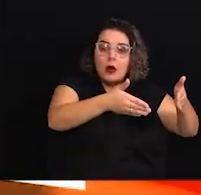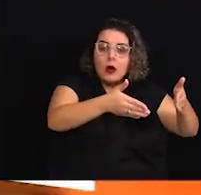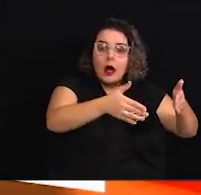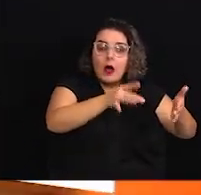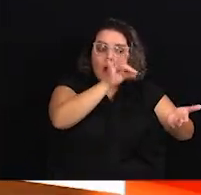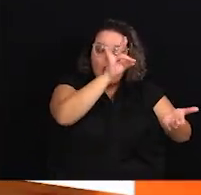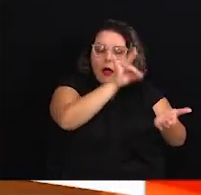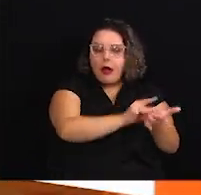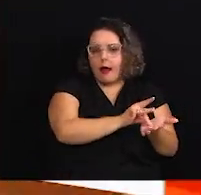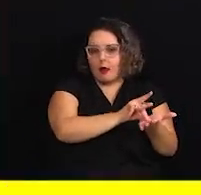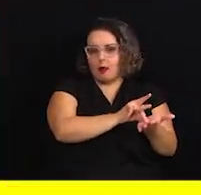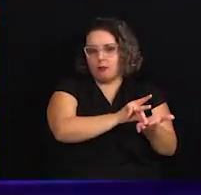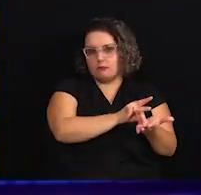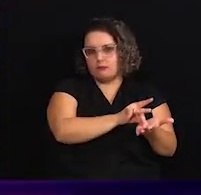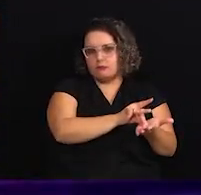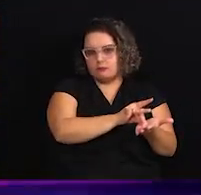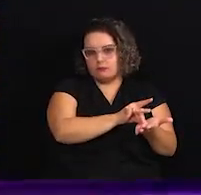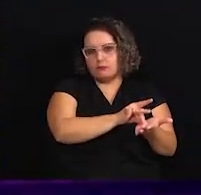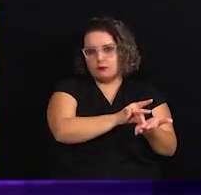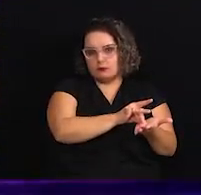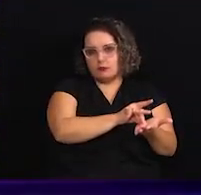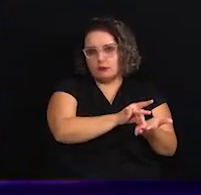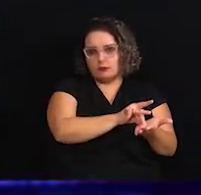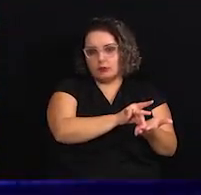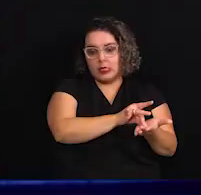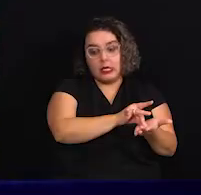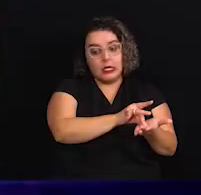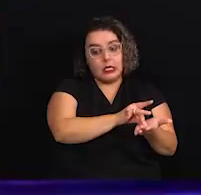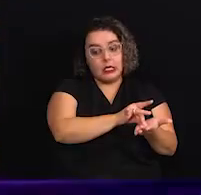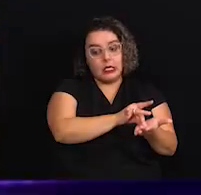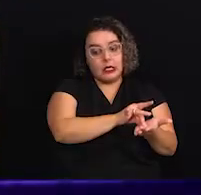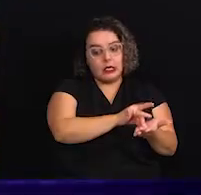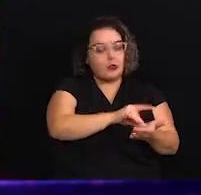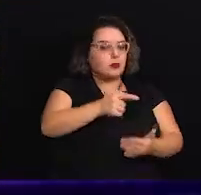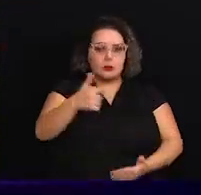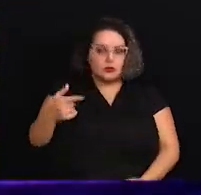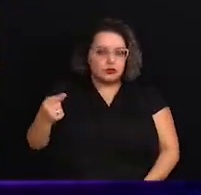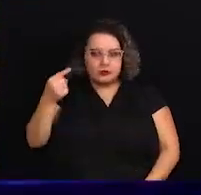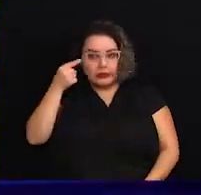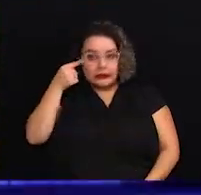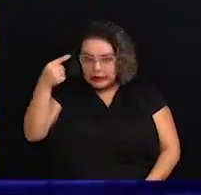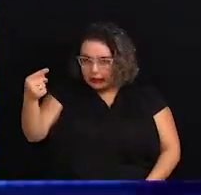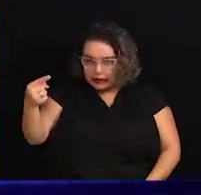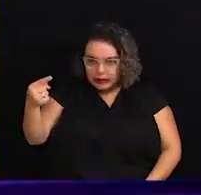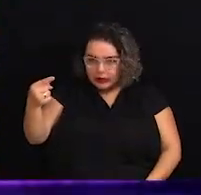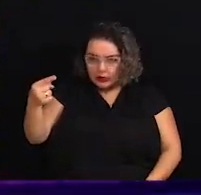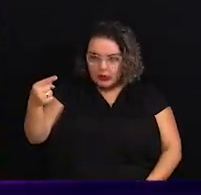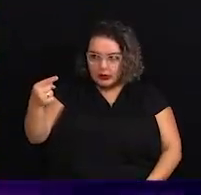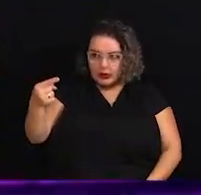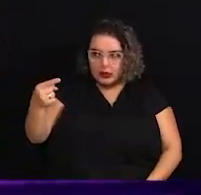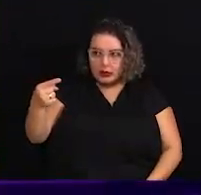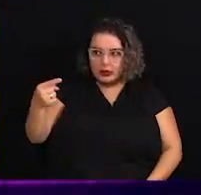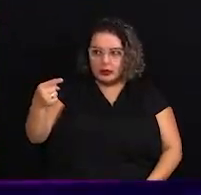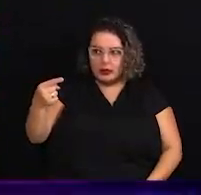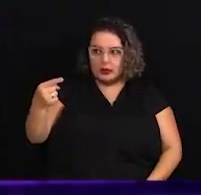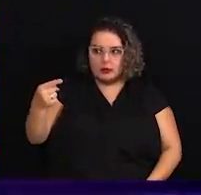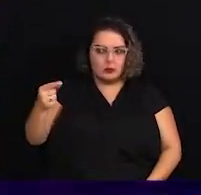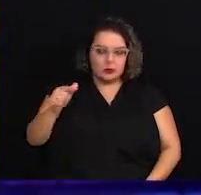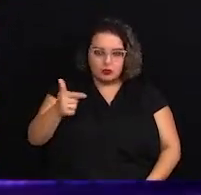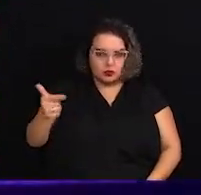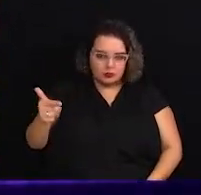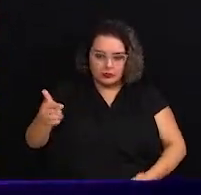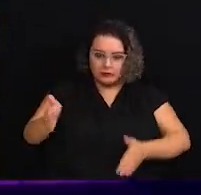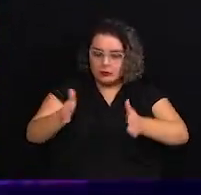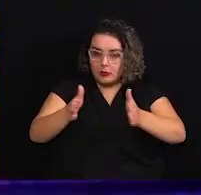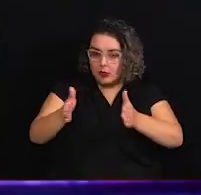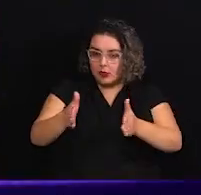ao real, entendeu? Ao caso real. Eu não tenho nenhuma pretensão, quero deixar bem claro, eu não tenho nenhuma pretensão, não tive, né, nesse